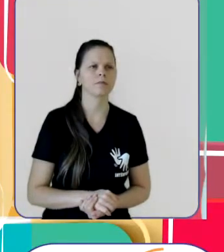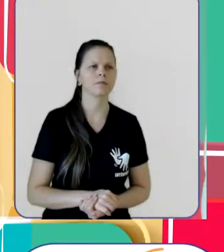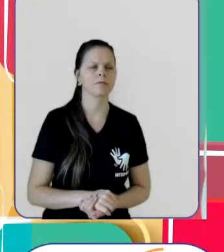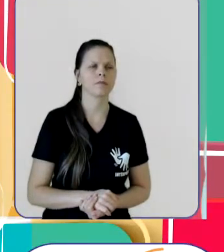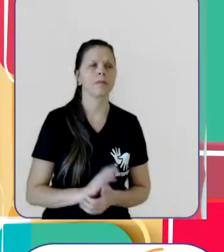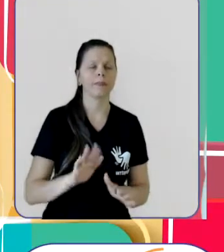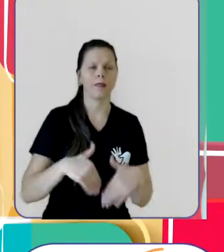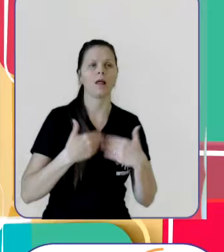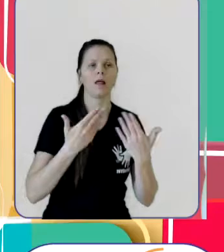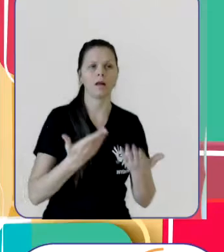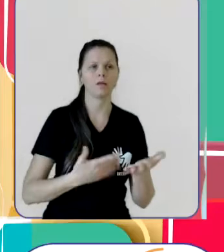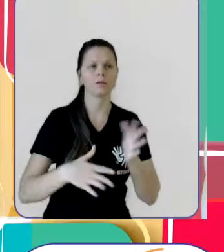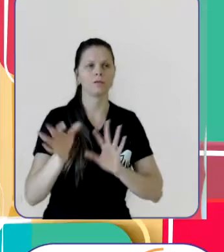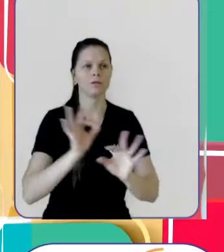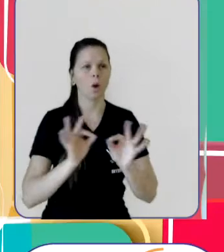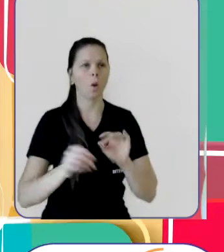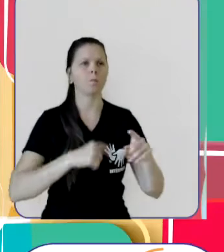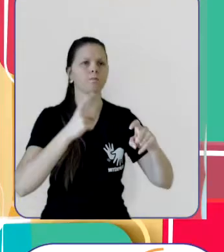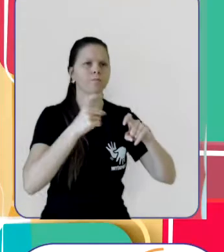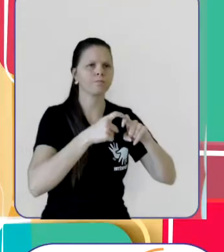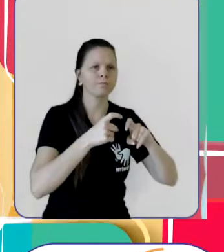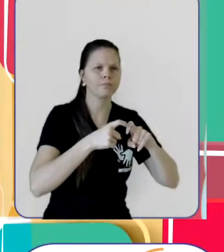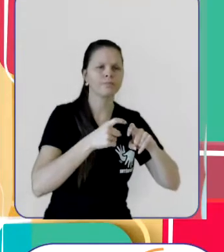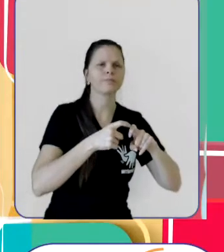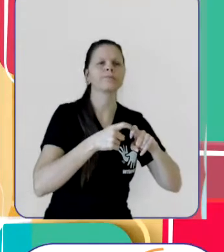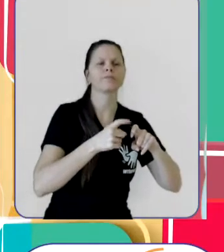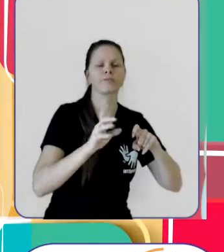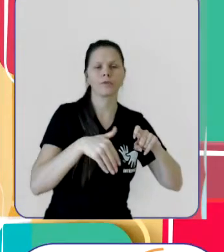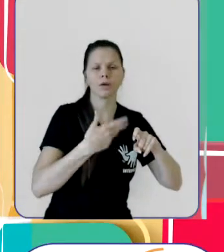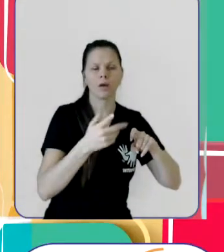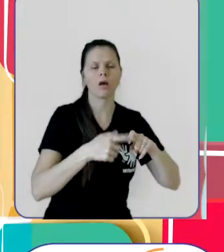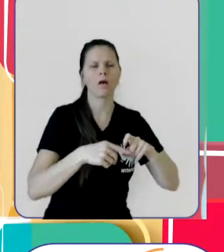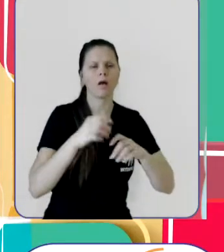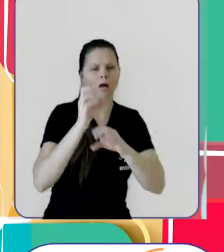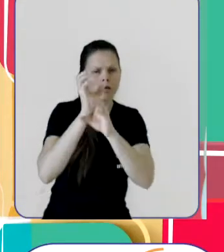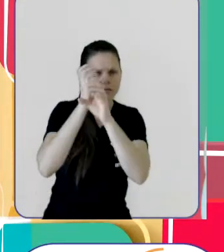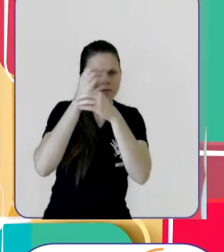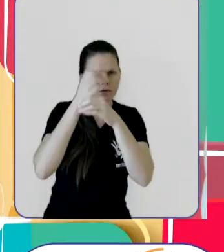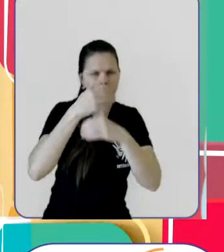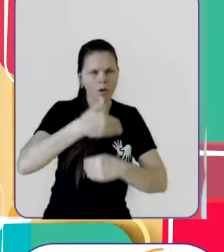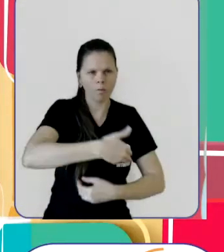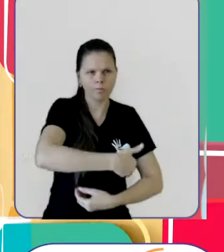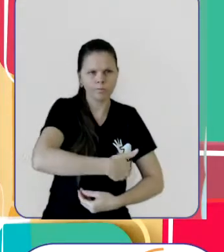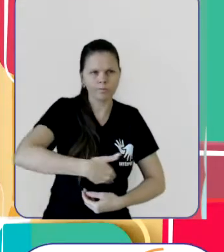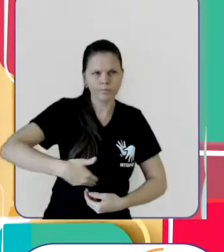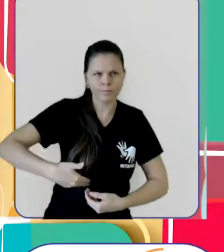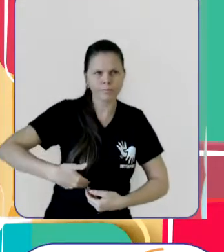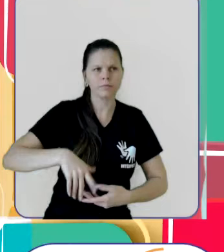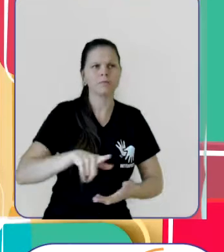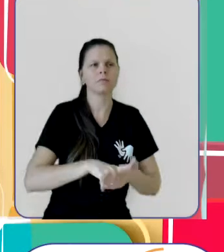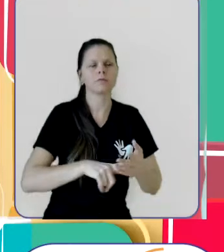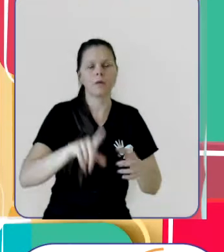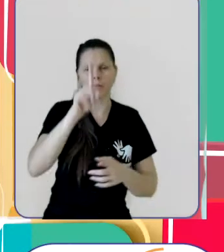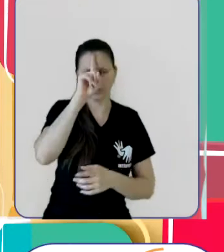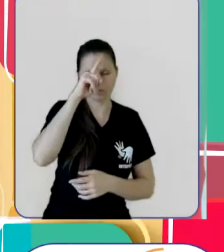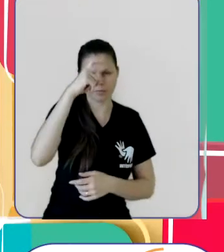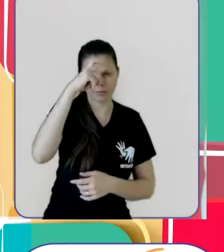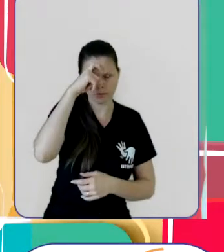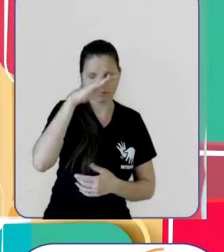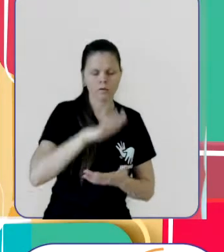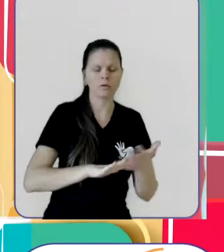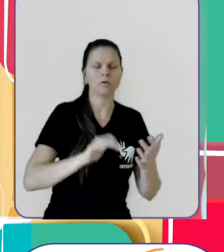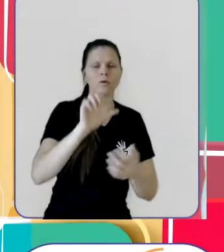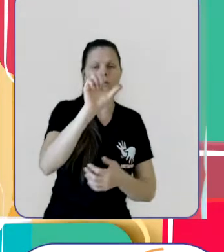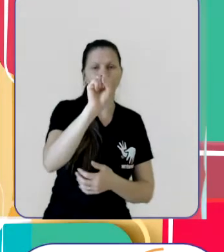Então, além de procedimentos médicos, como consultas, exames, cirurgias, intenções hospitalares, o SUS